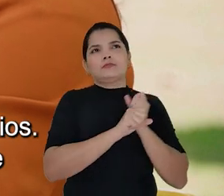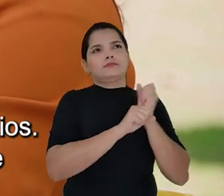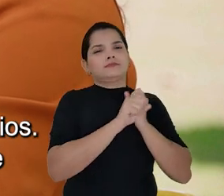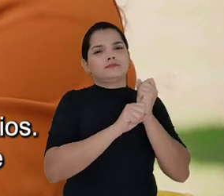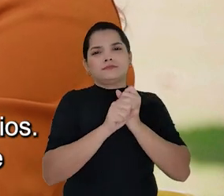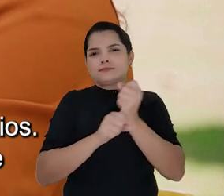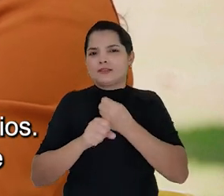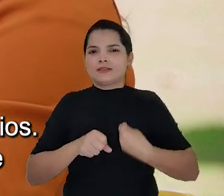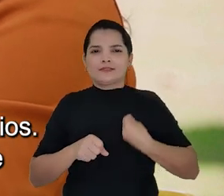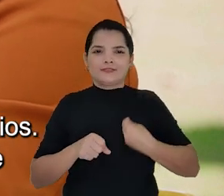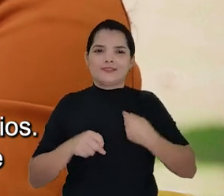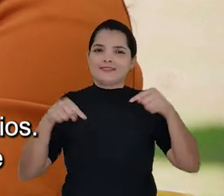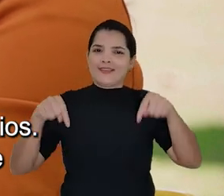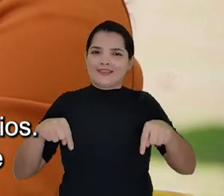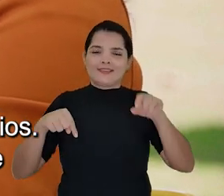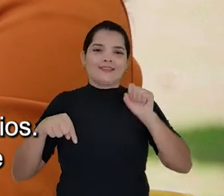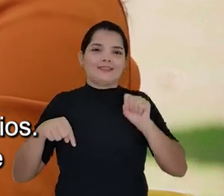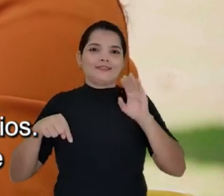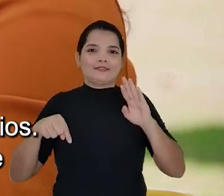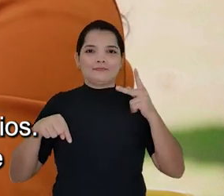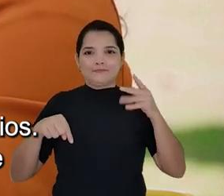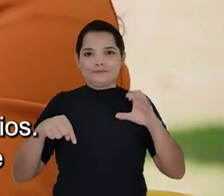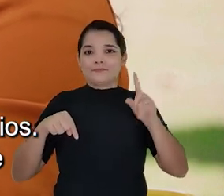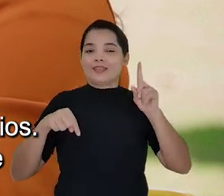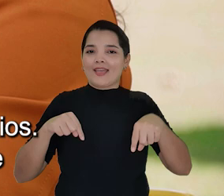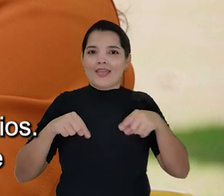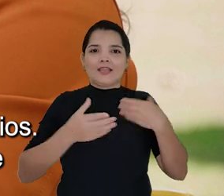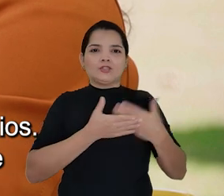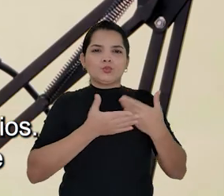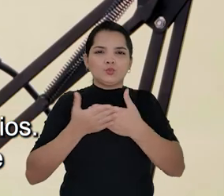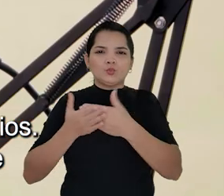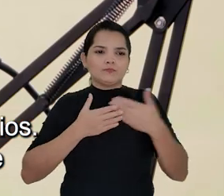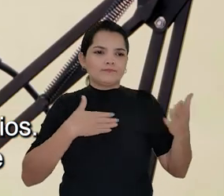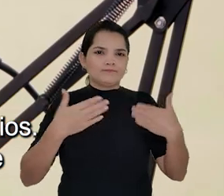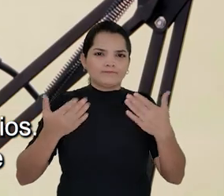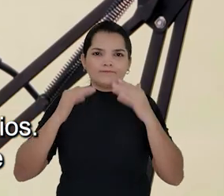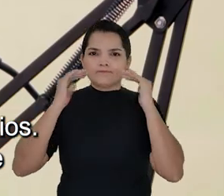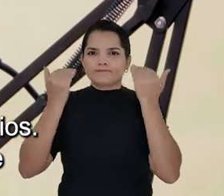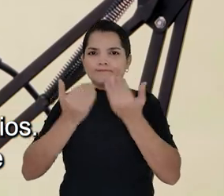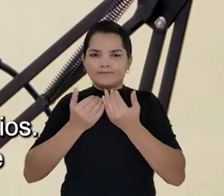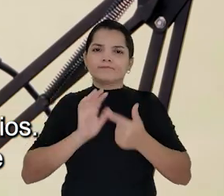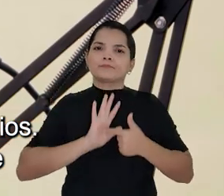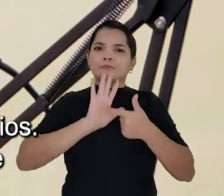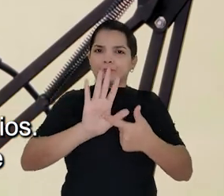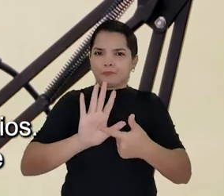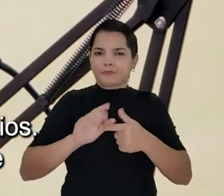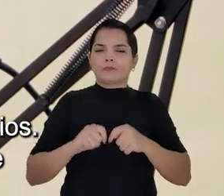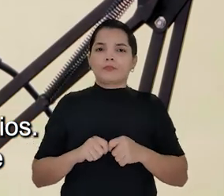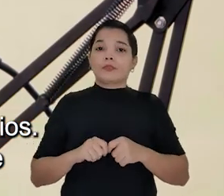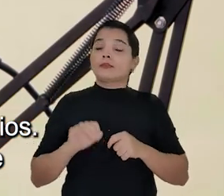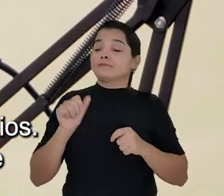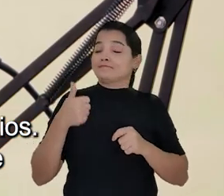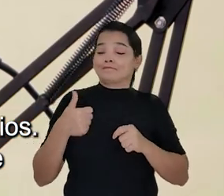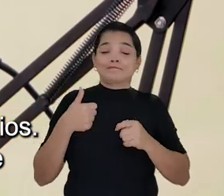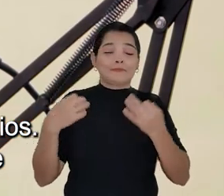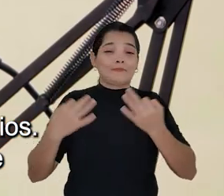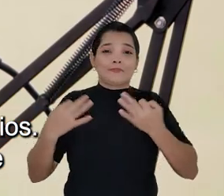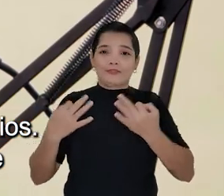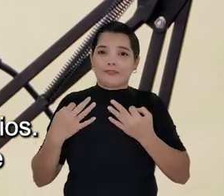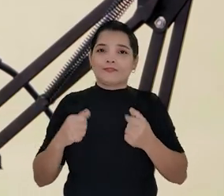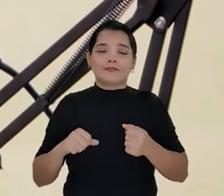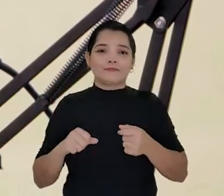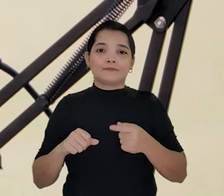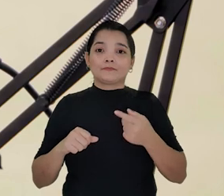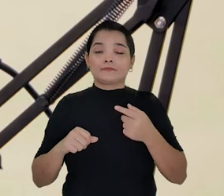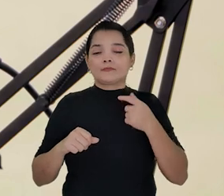de existência que é sbpc é trazer esses colóquios perfeito e esse trabalho eh eu imagino você